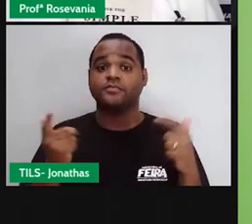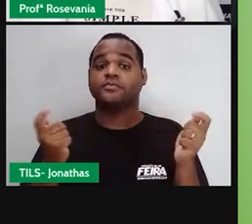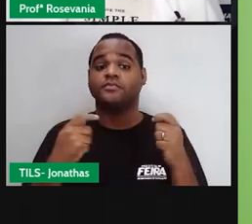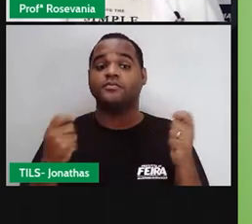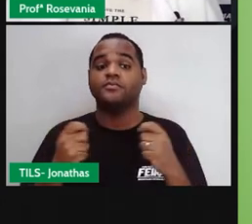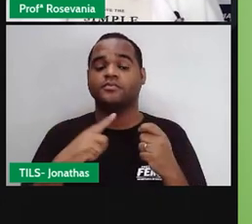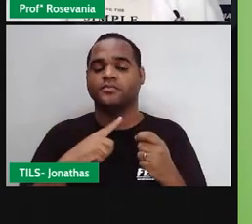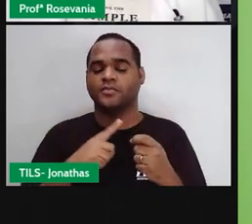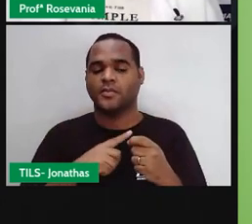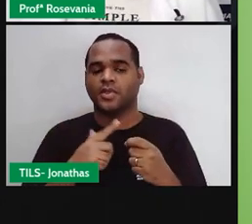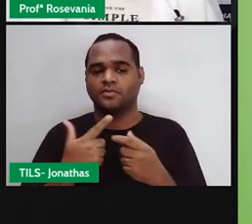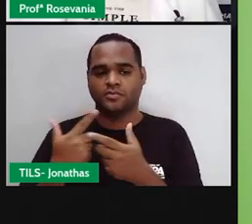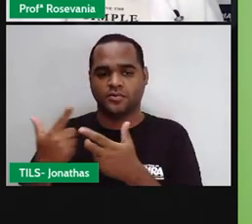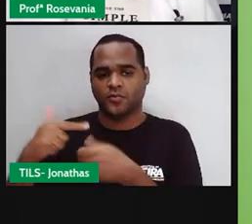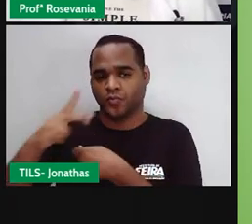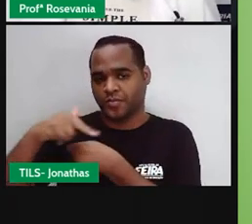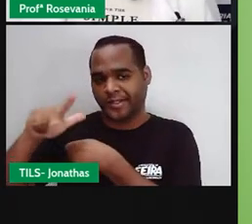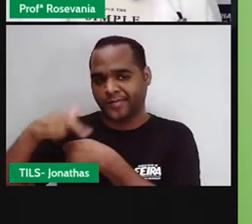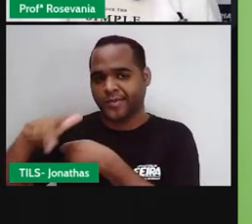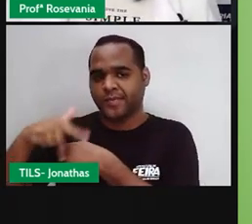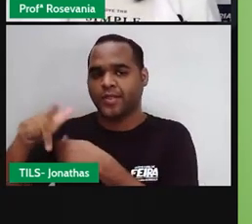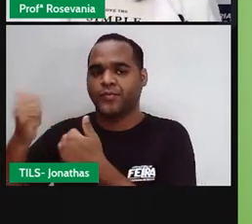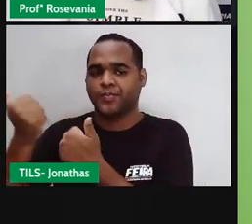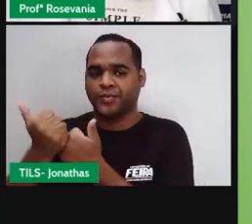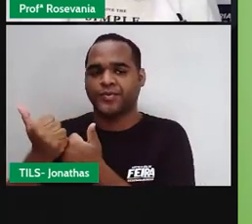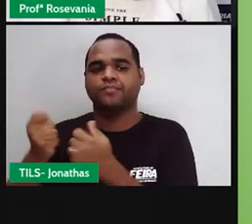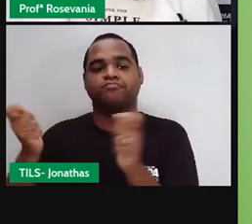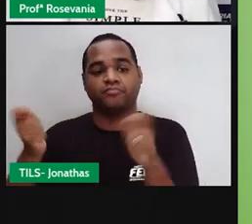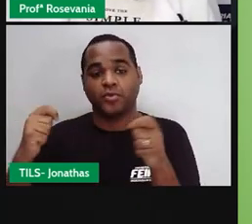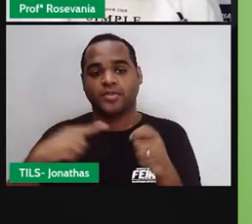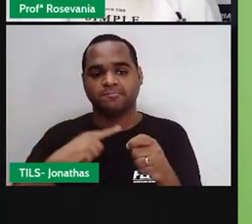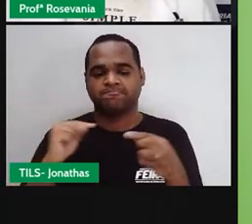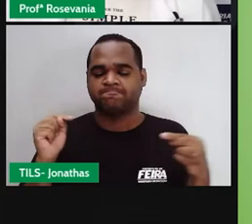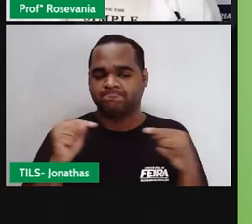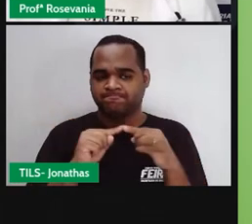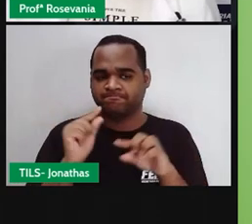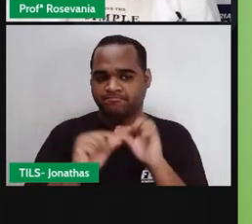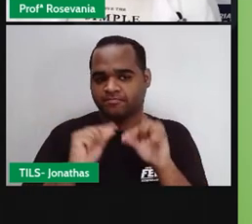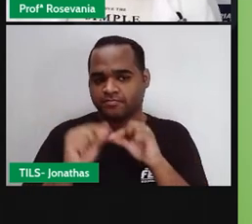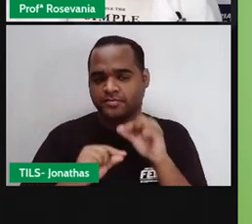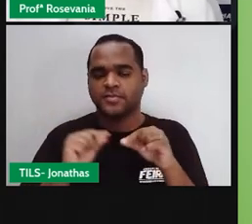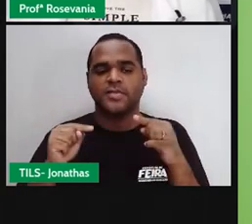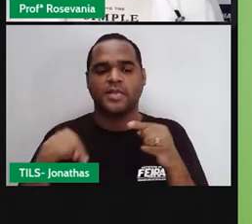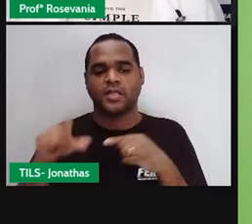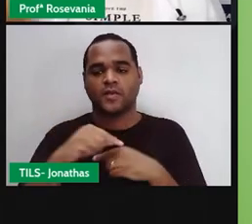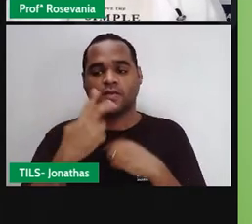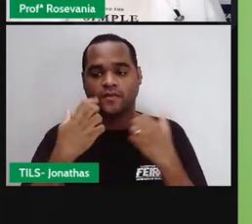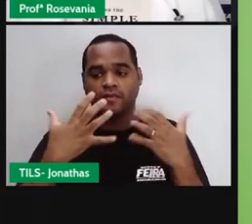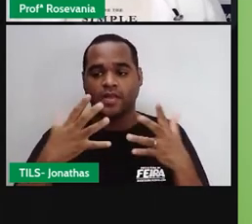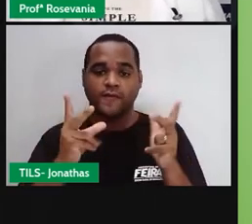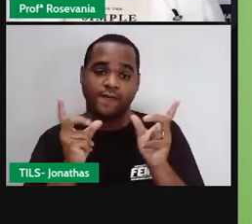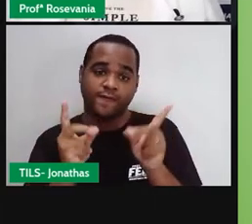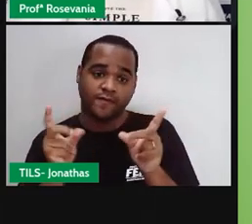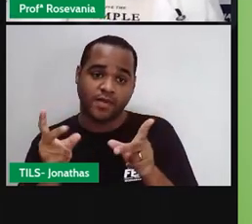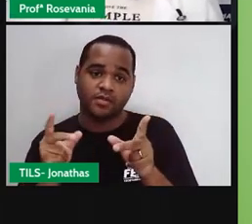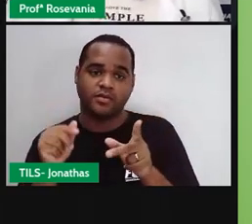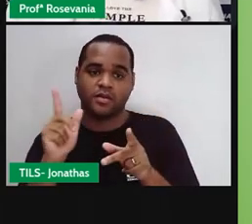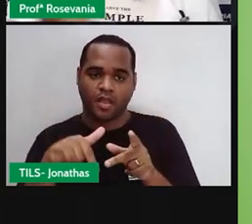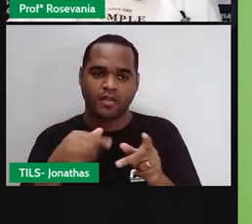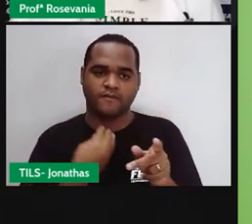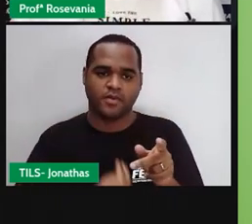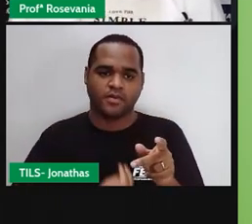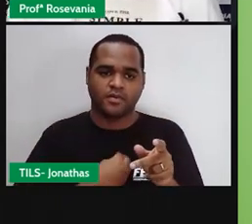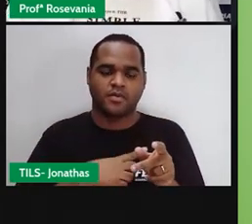as importações, que a gente até hoje ainda tem essa questão, né, de que a gente exporta a matéria-prima